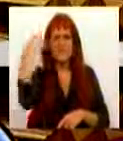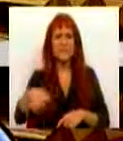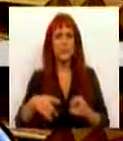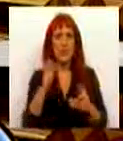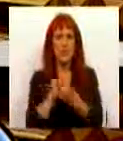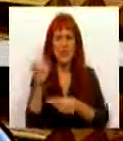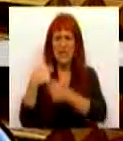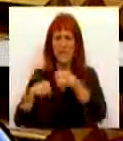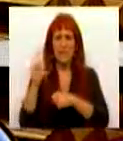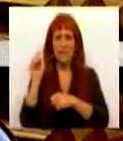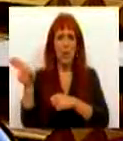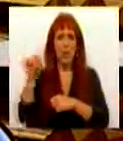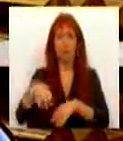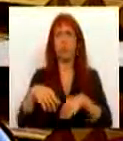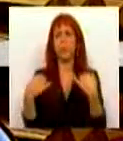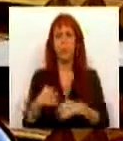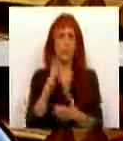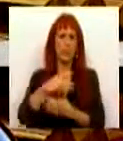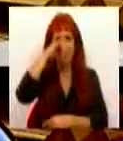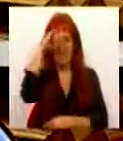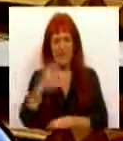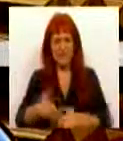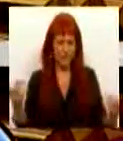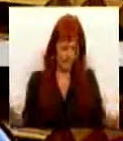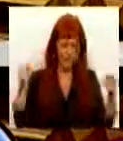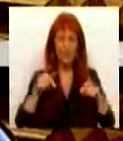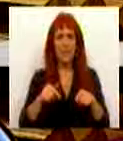o processo de venda do novo banco é um processo difícil.